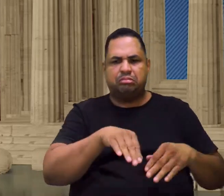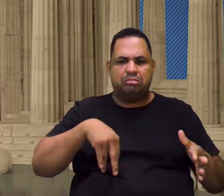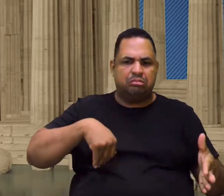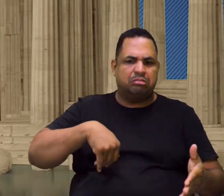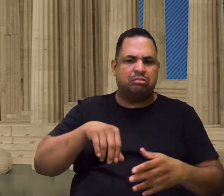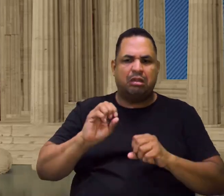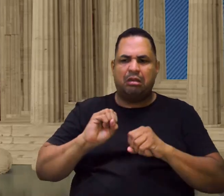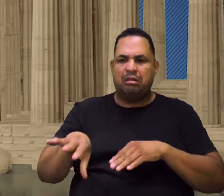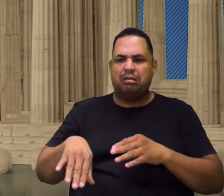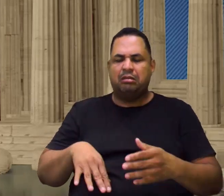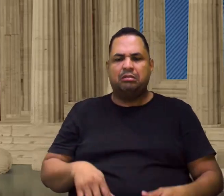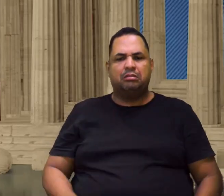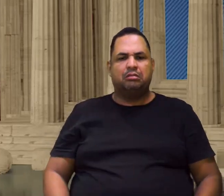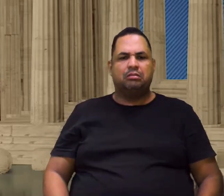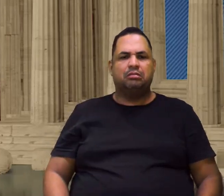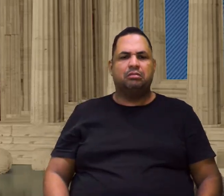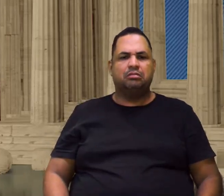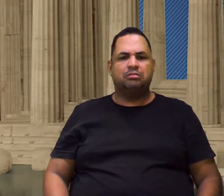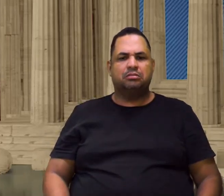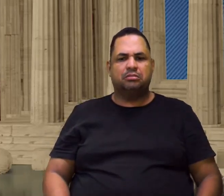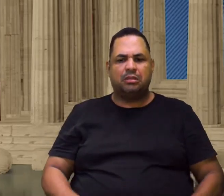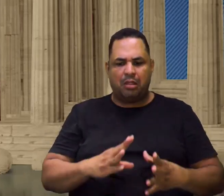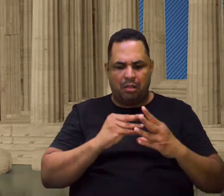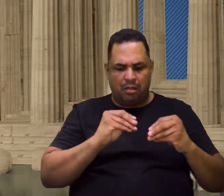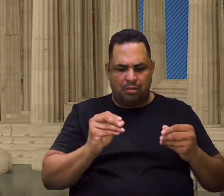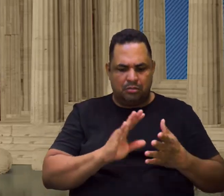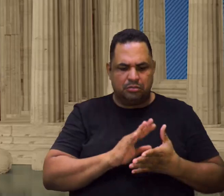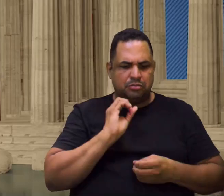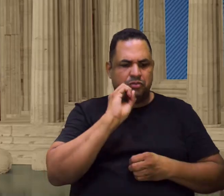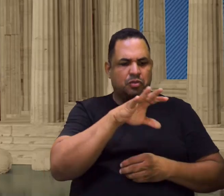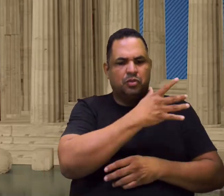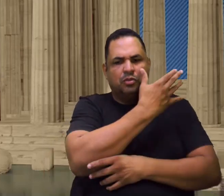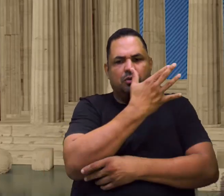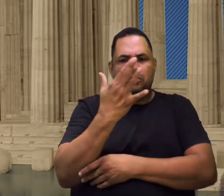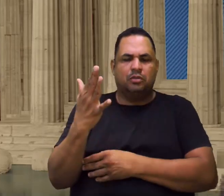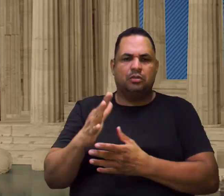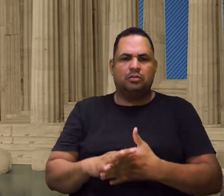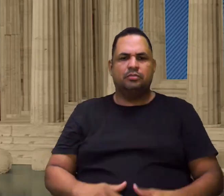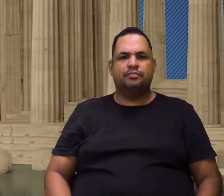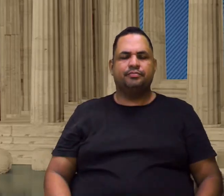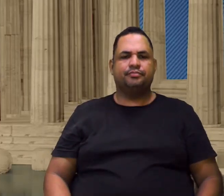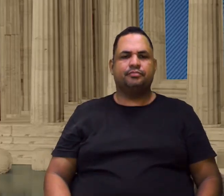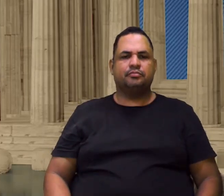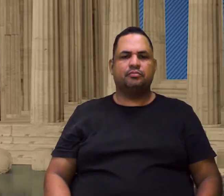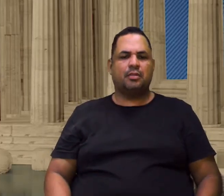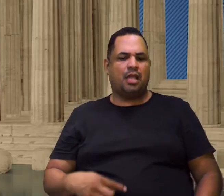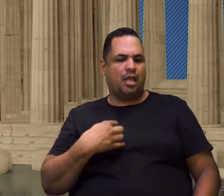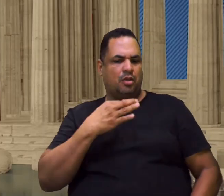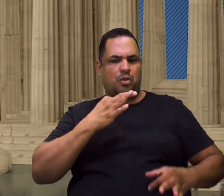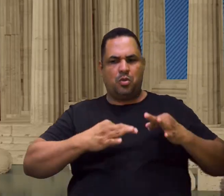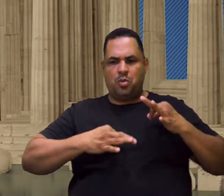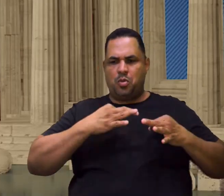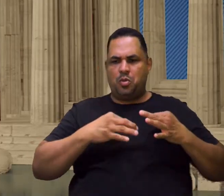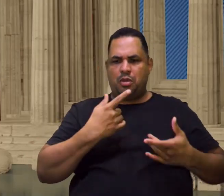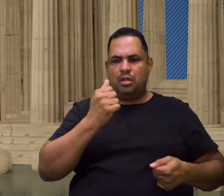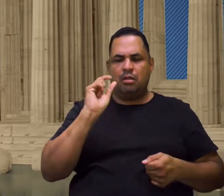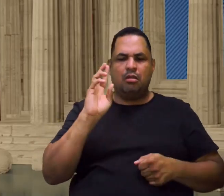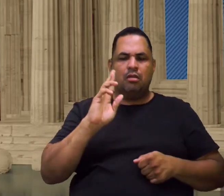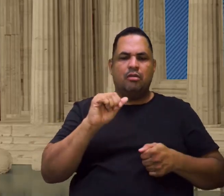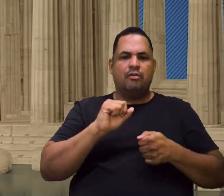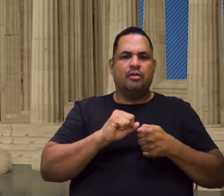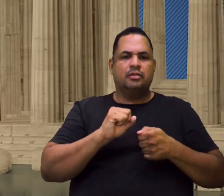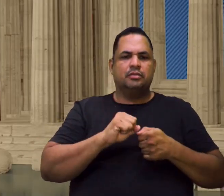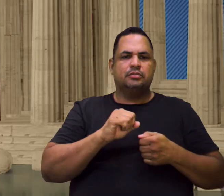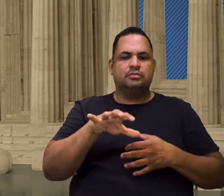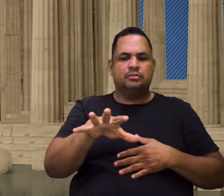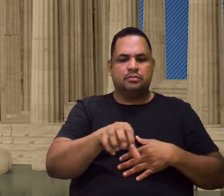lixo. Será que eu pego o plástico e jogo na natureza? Gente, eu não estou julgando, né, quem o faz. Ou será que eu